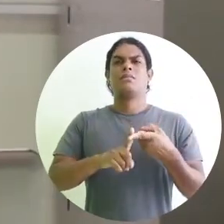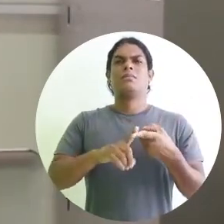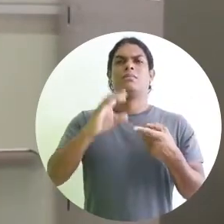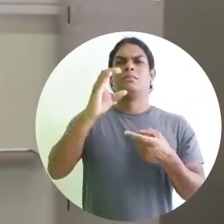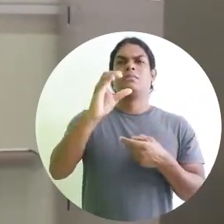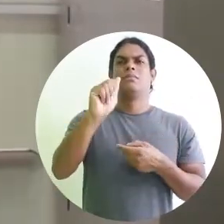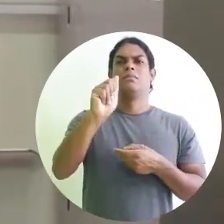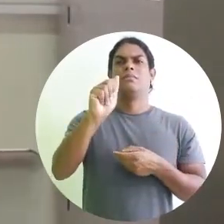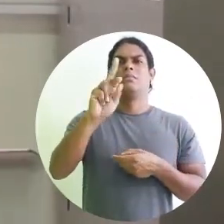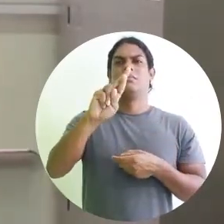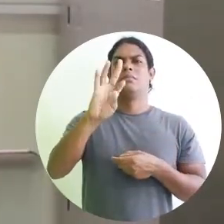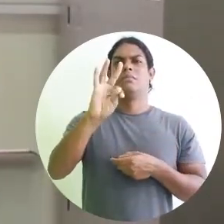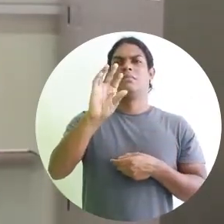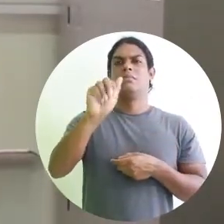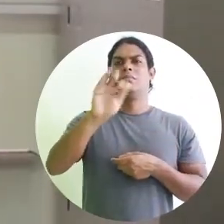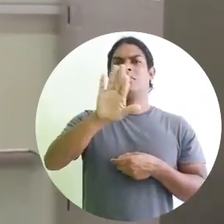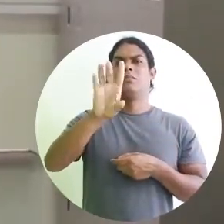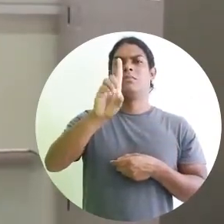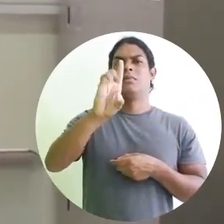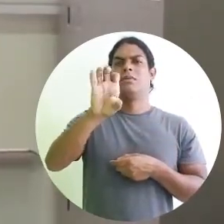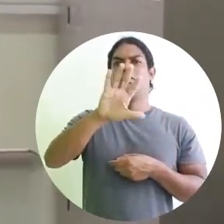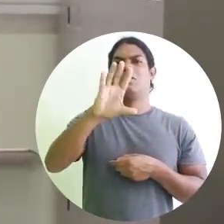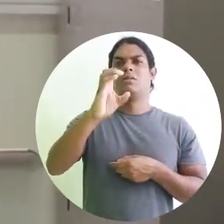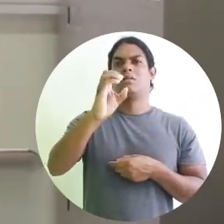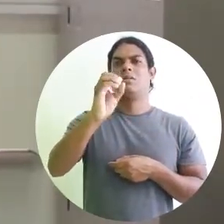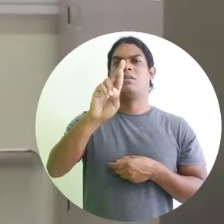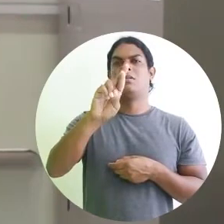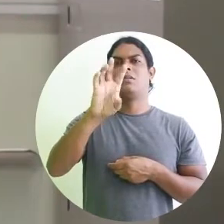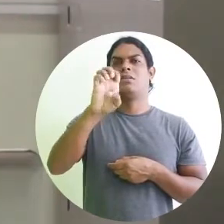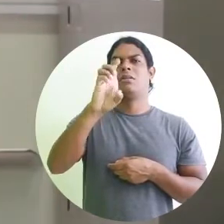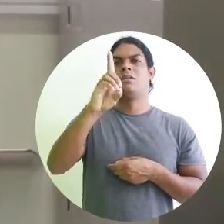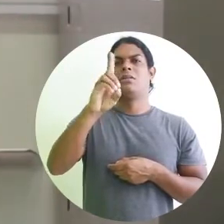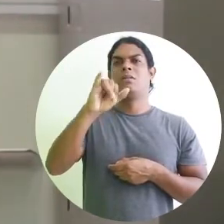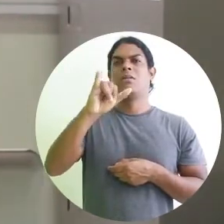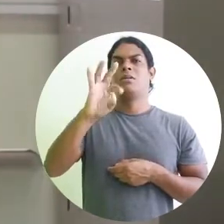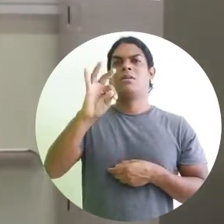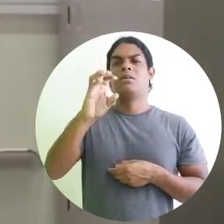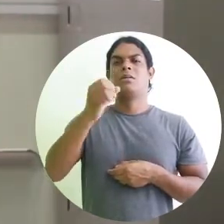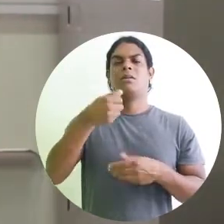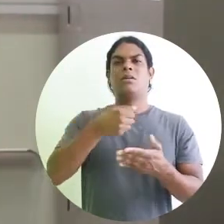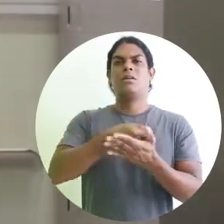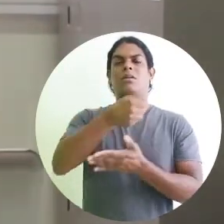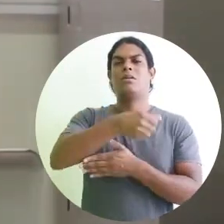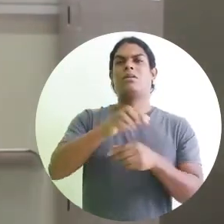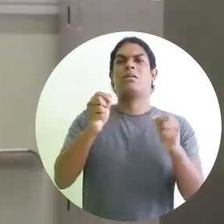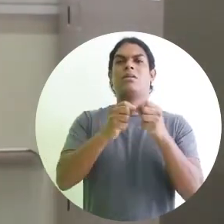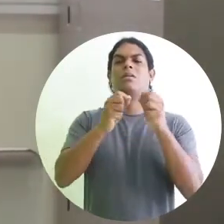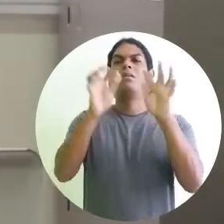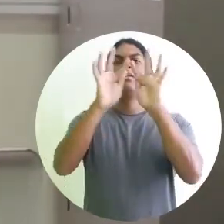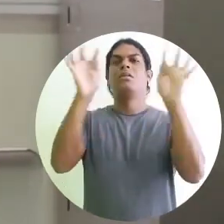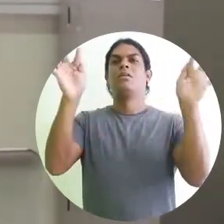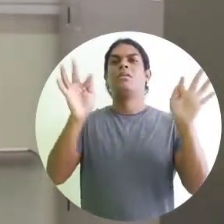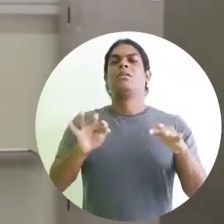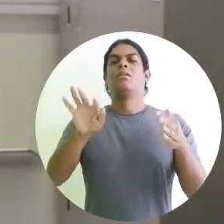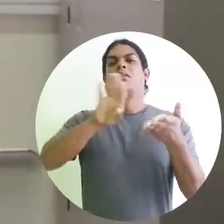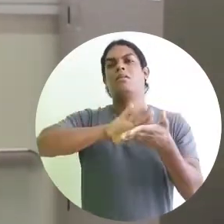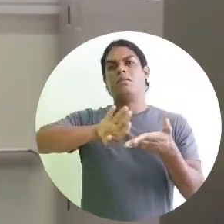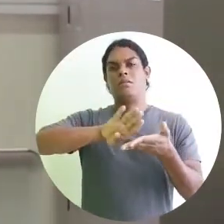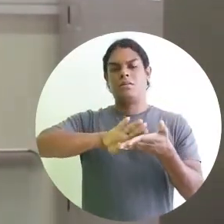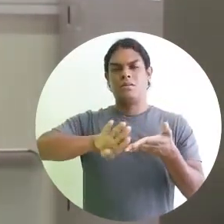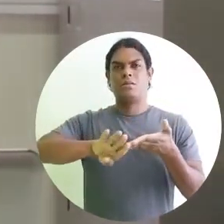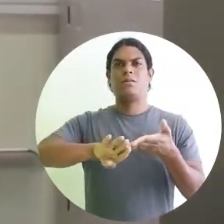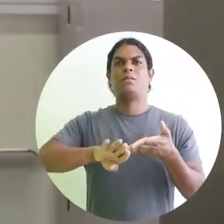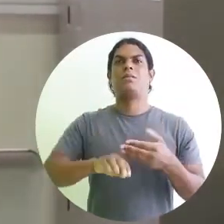ou crédito documentário, como se chama. É um pagamento que é feito através também de documento bancário, né,